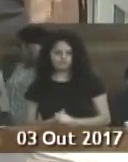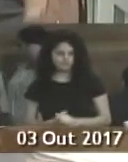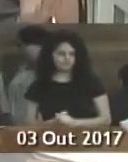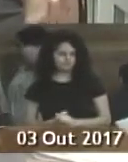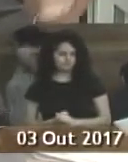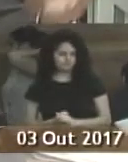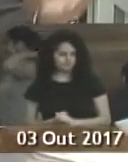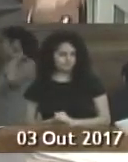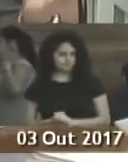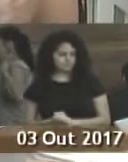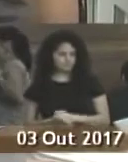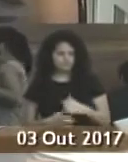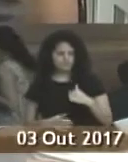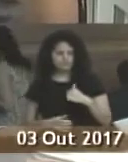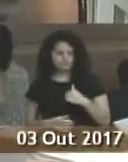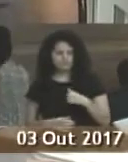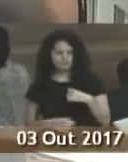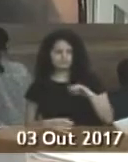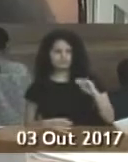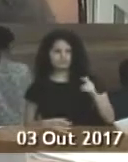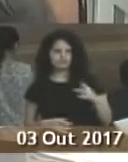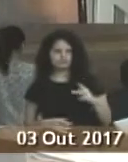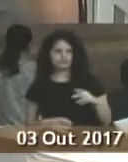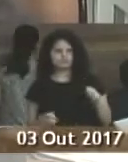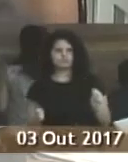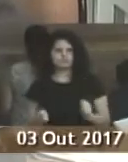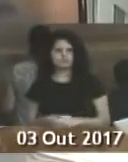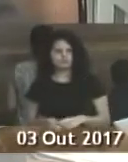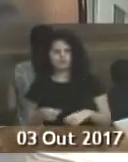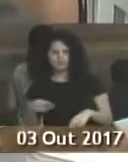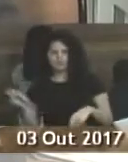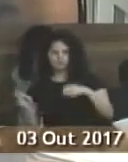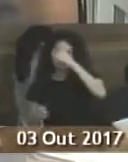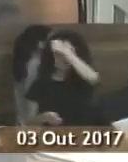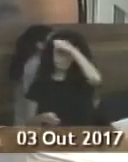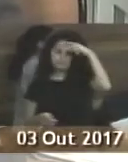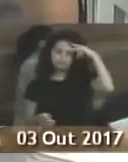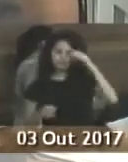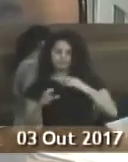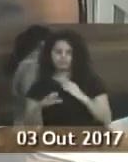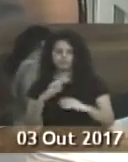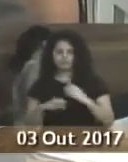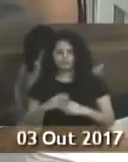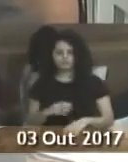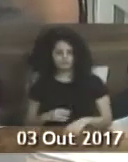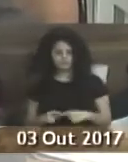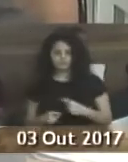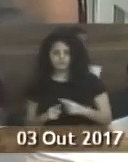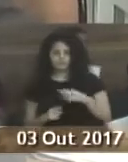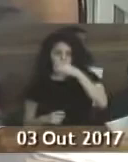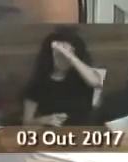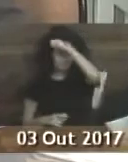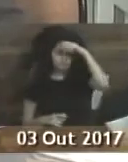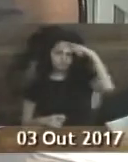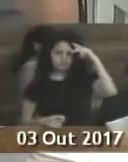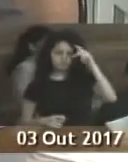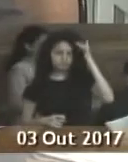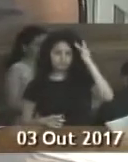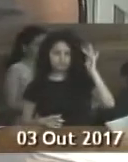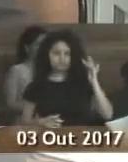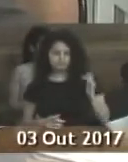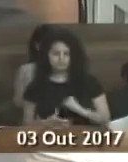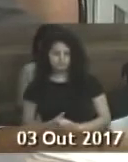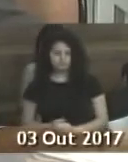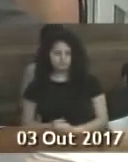Elinho, tomamos conhecimento, fomos lá no prefeito, conversamos com o prefeito também não sabia que aquele tipo